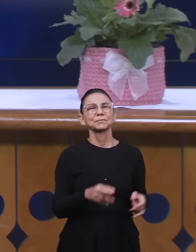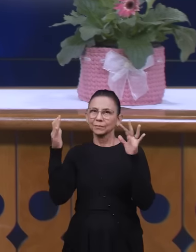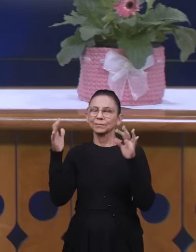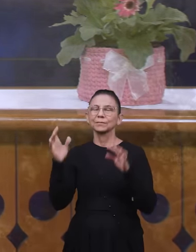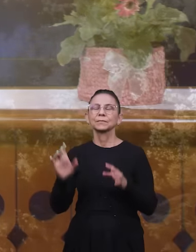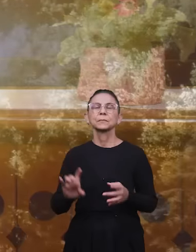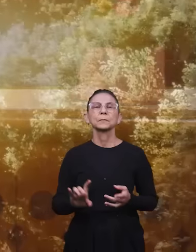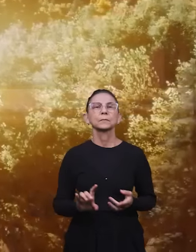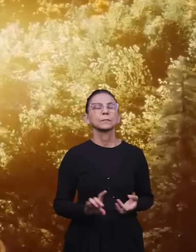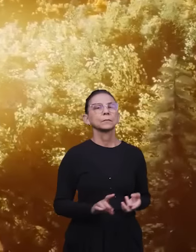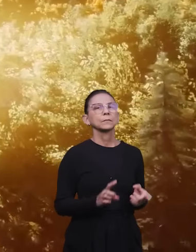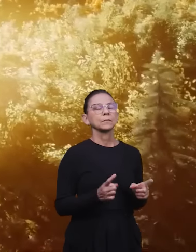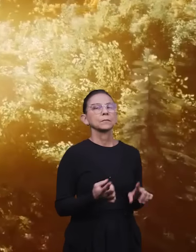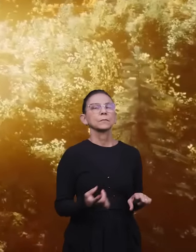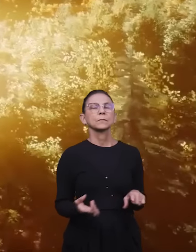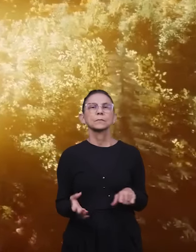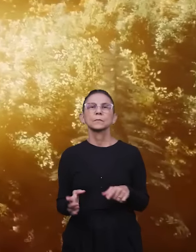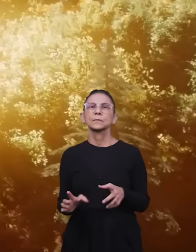do Senhor.